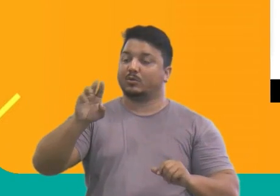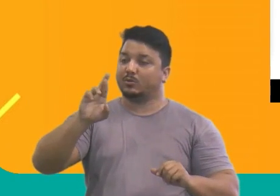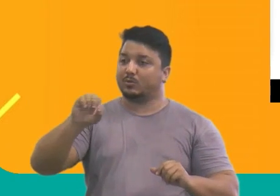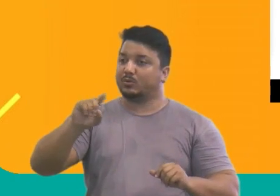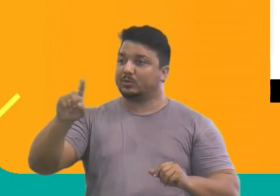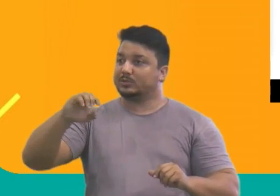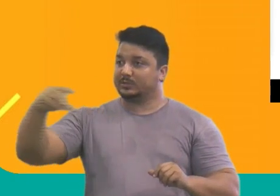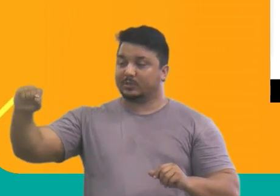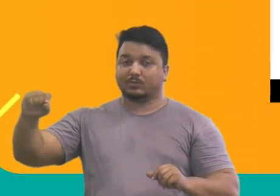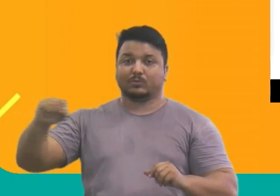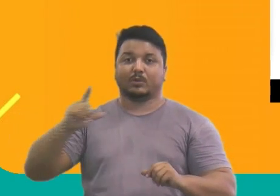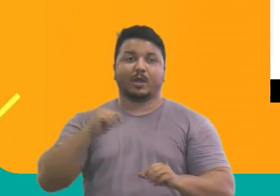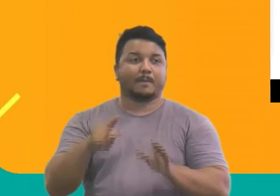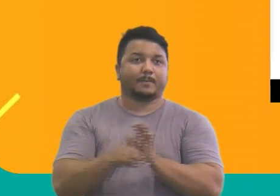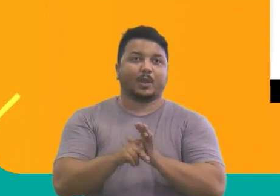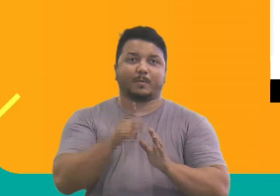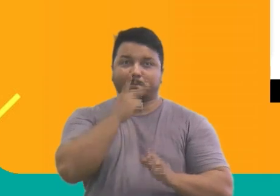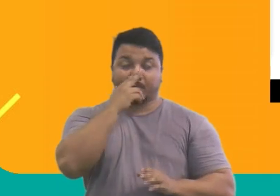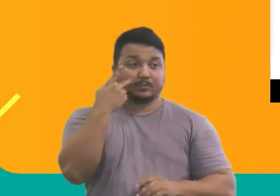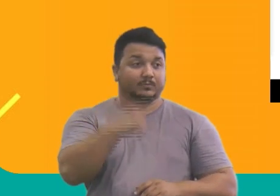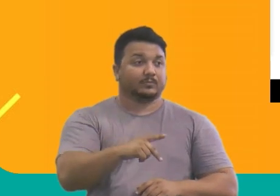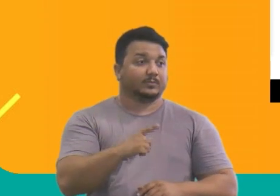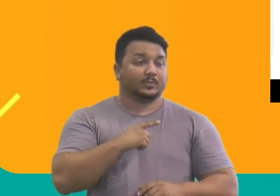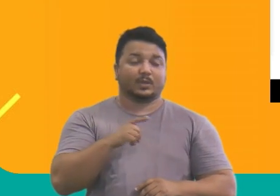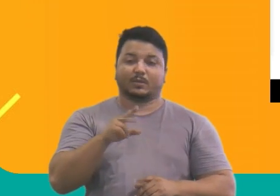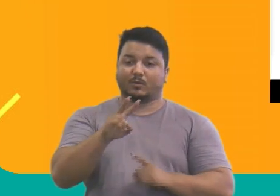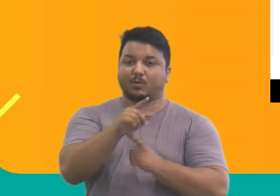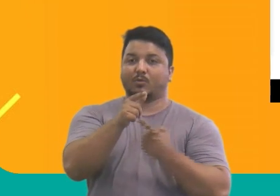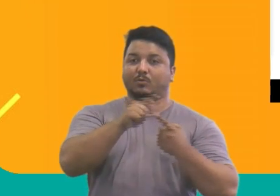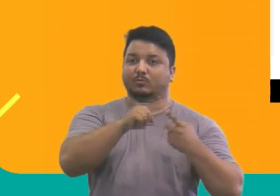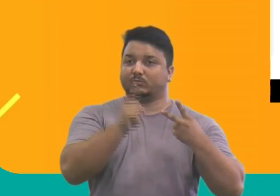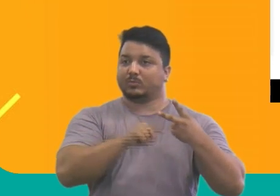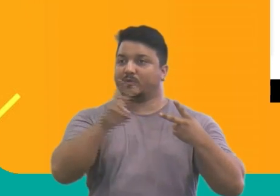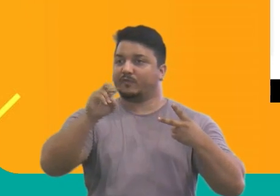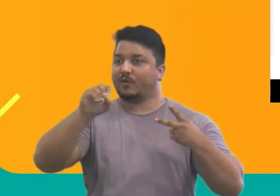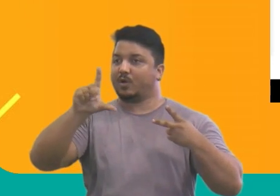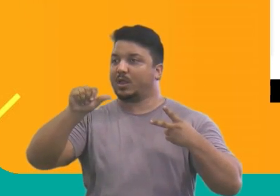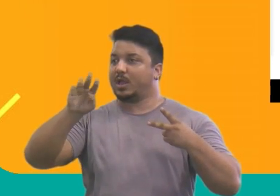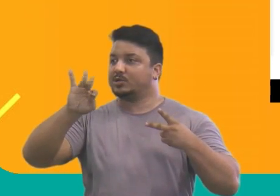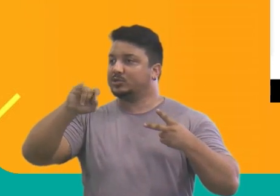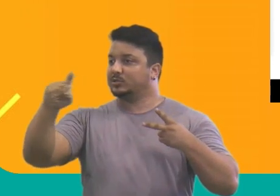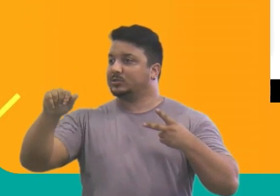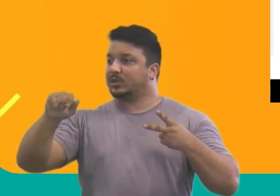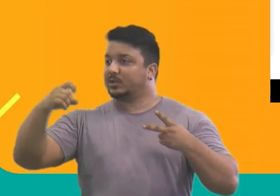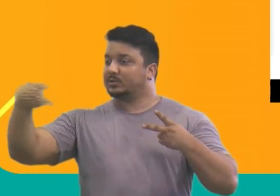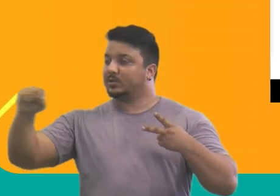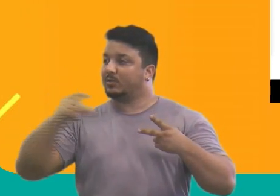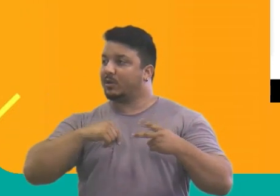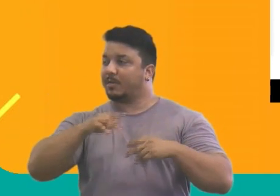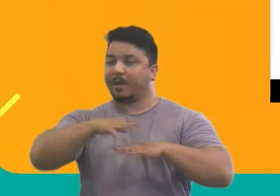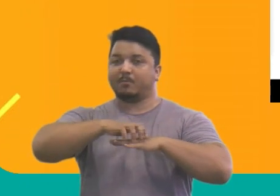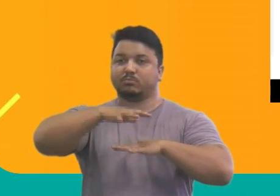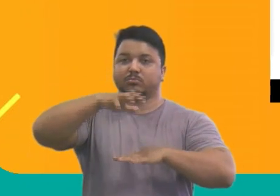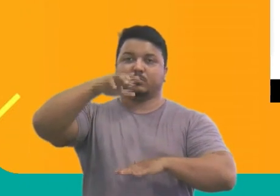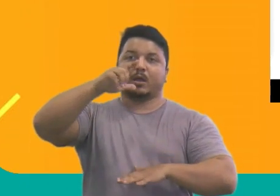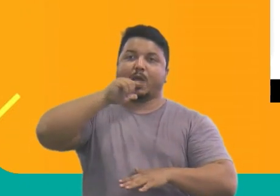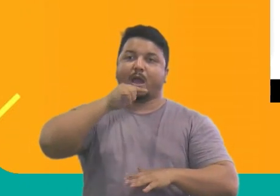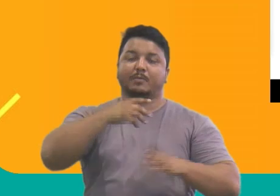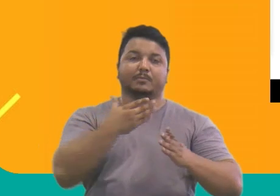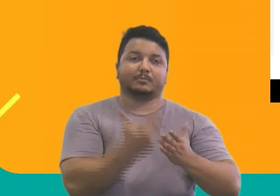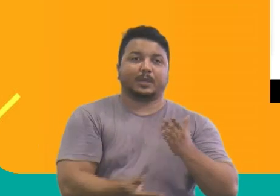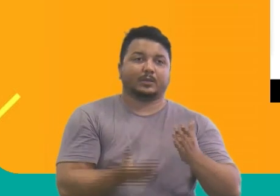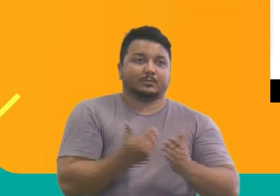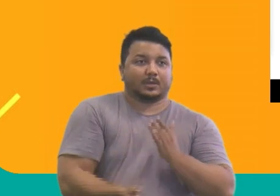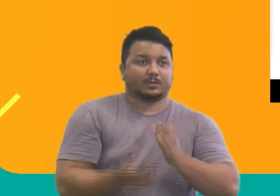lavagem do ambiente. A volatização vai ser um processo de evaporação, de perda de amônia no